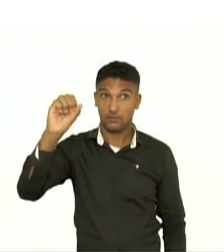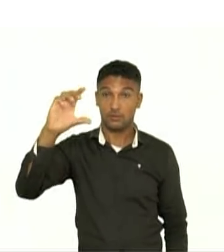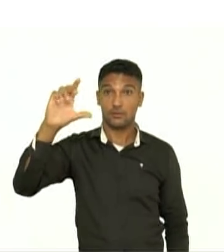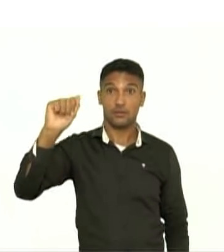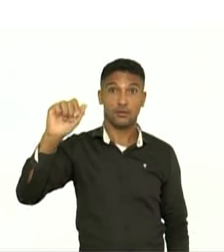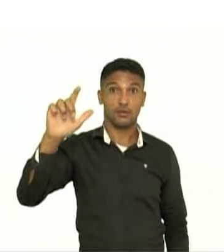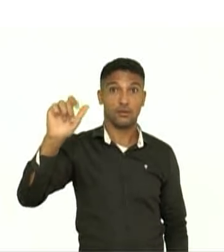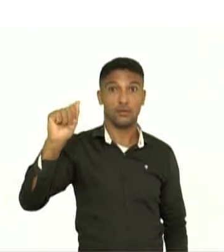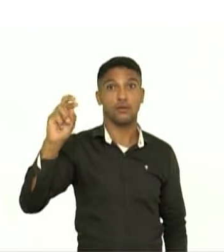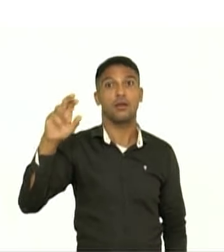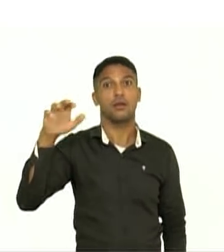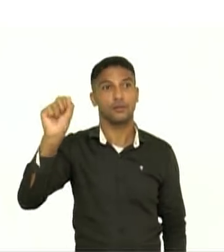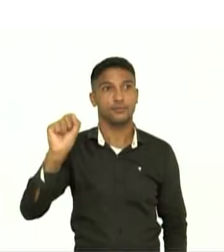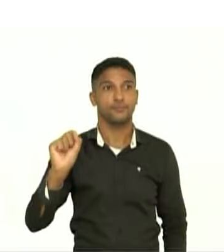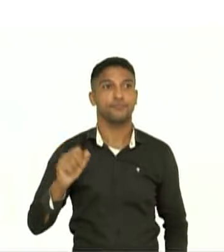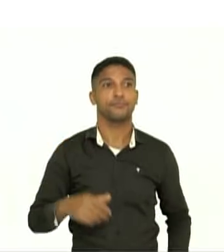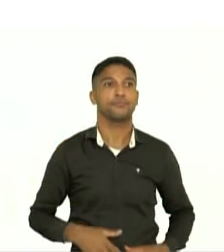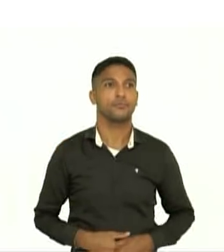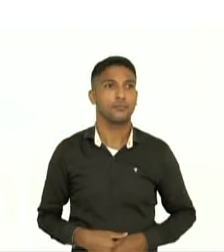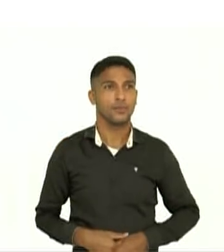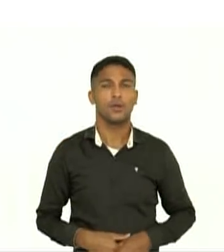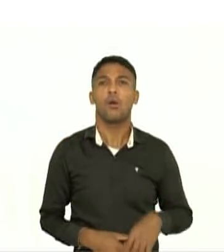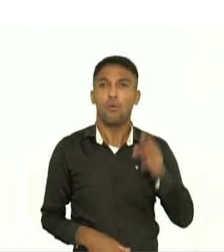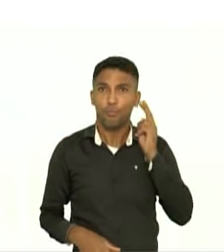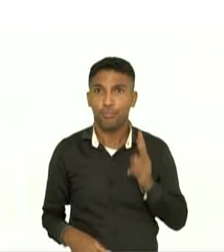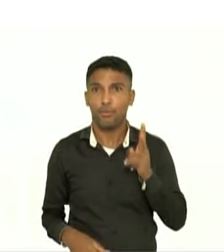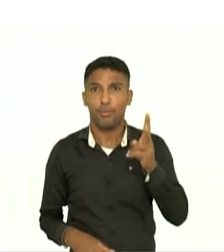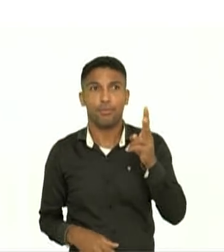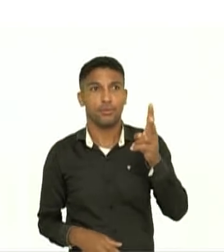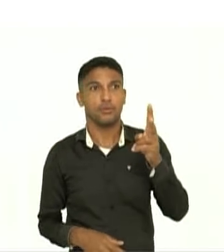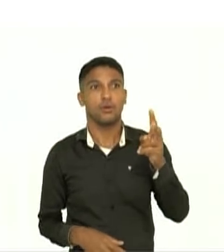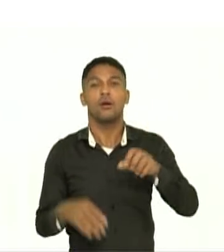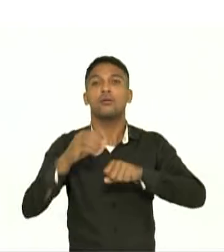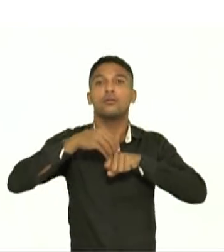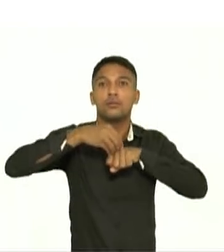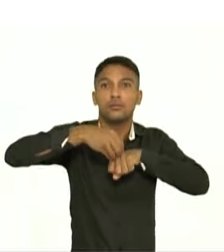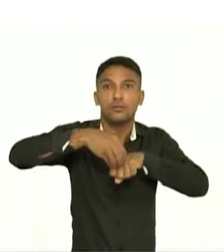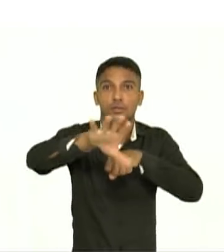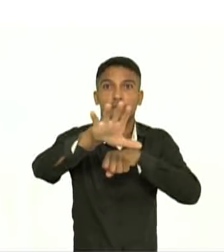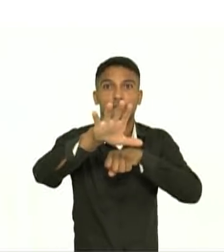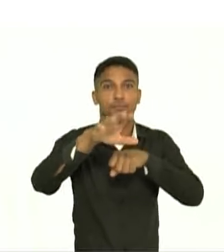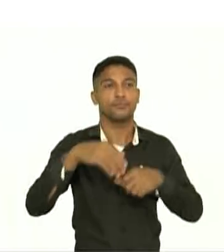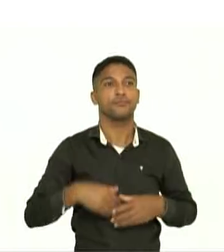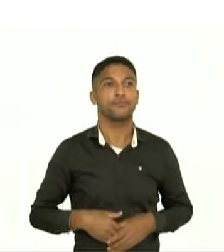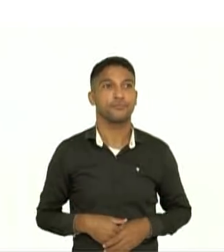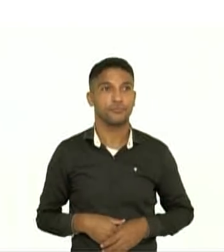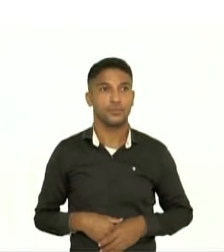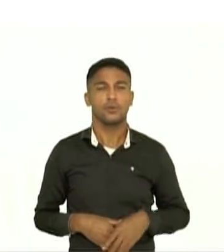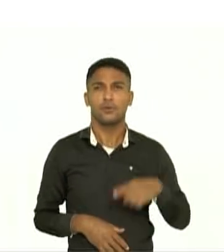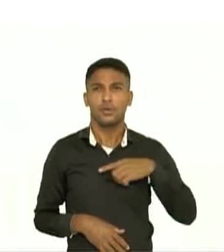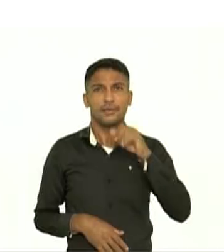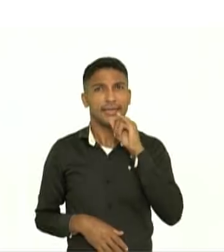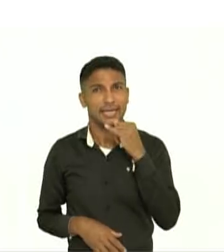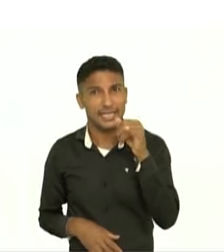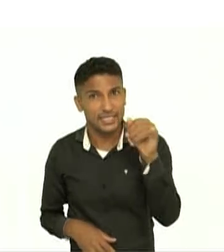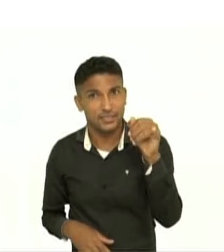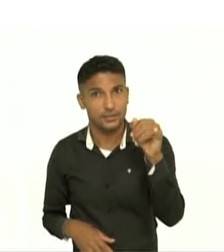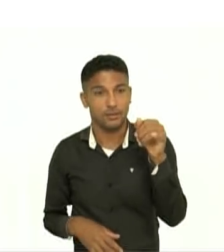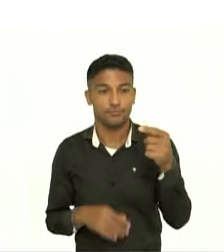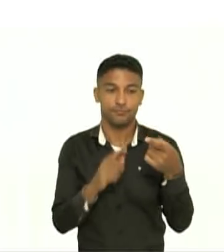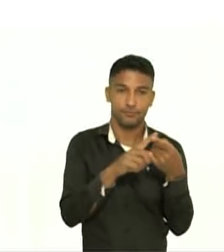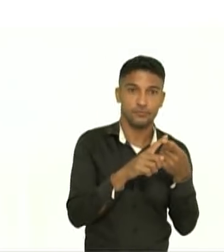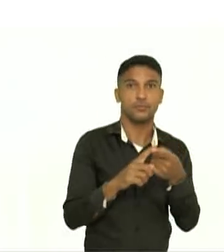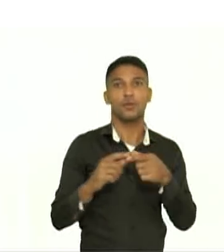nossos estudos. Bem, uma dica que eu vou dar para vocês aqui é que toda forma de energia ou trabalho é sempre